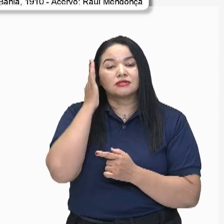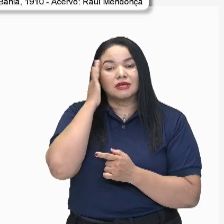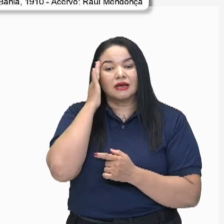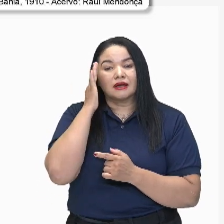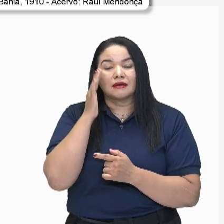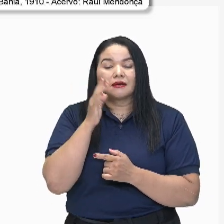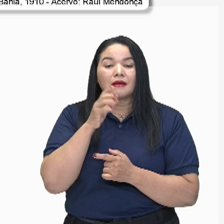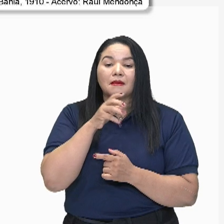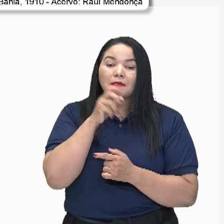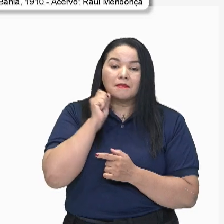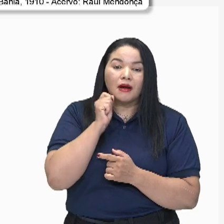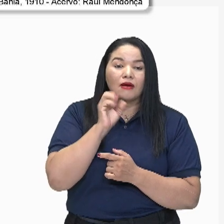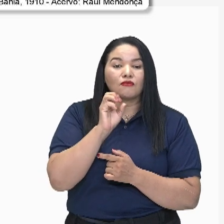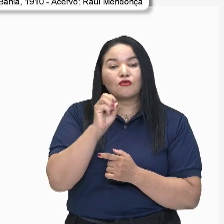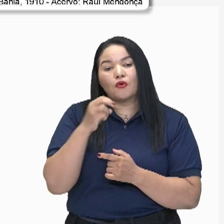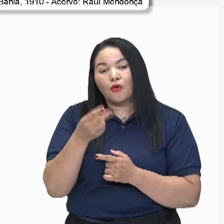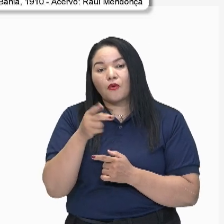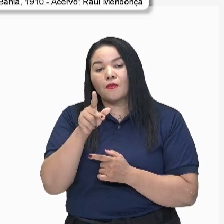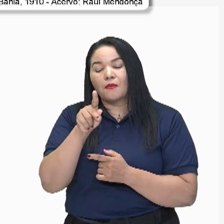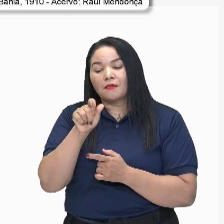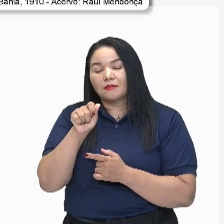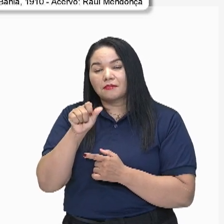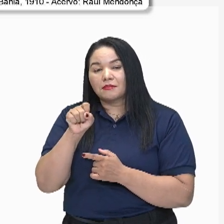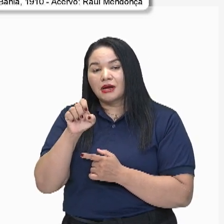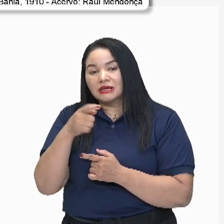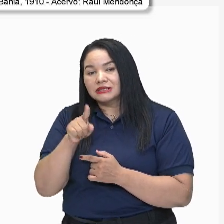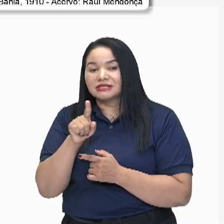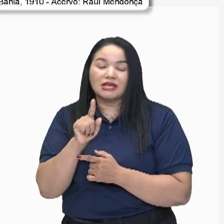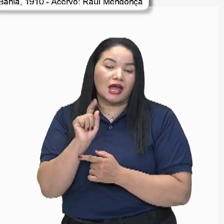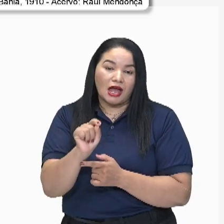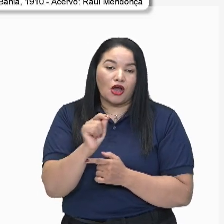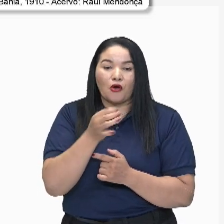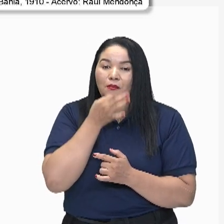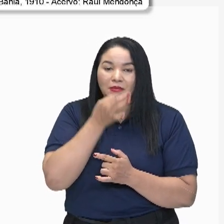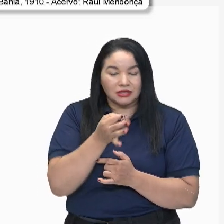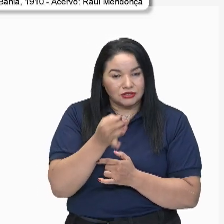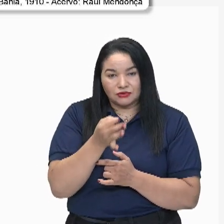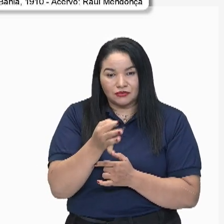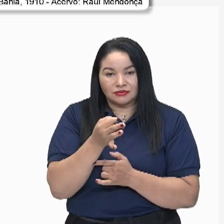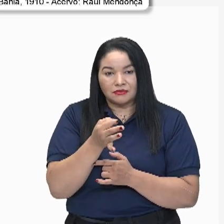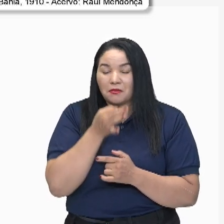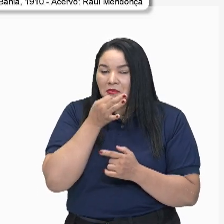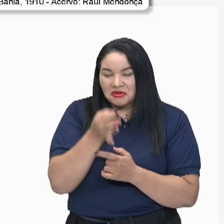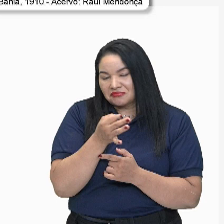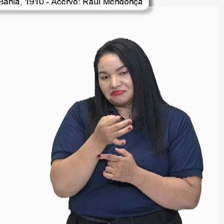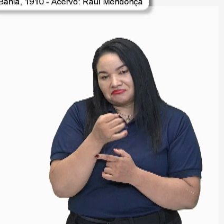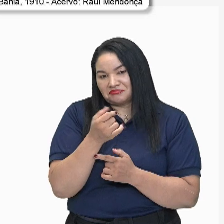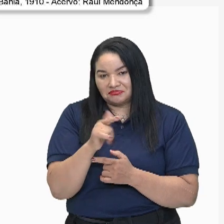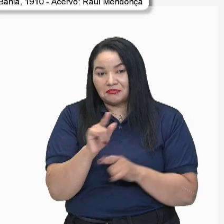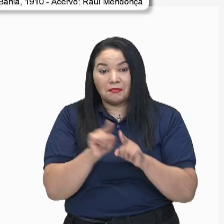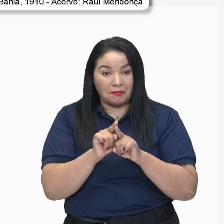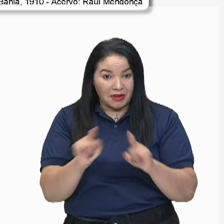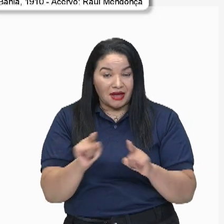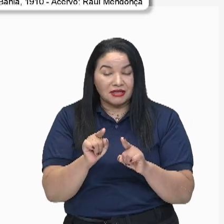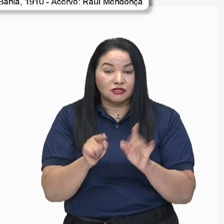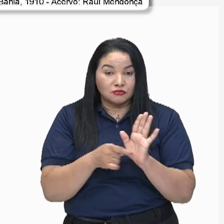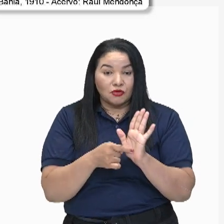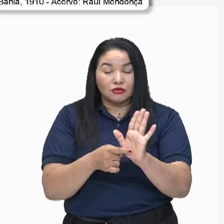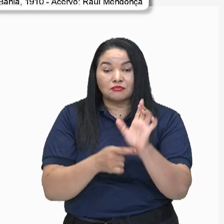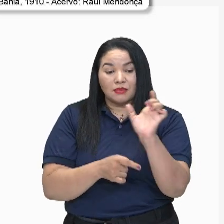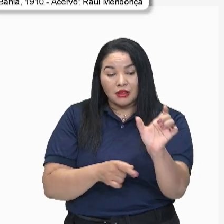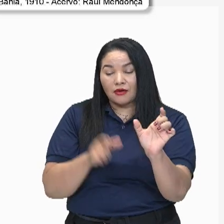Pão ou pães é questão de opiniões. A gente sabe que opiniões não existem, mas isso também mostra um pouco sobre